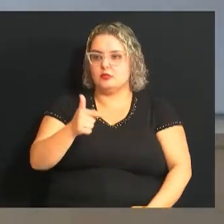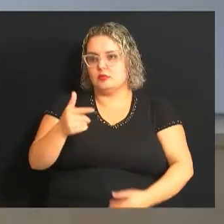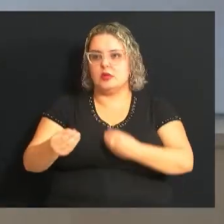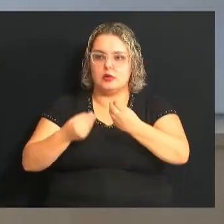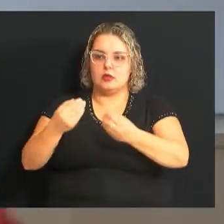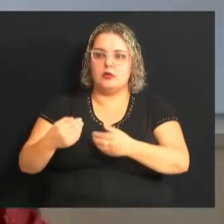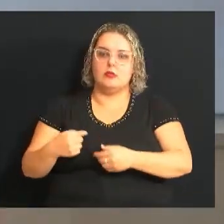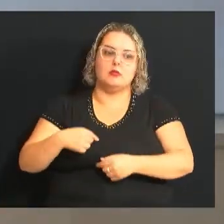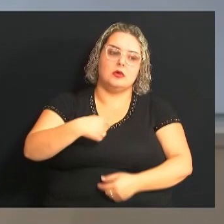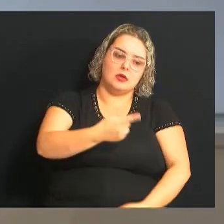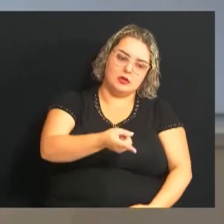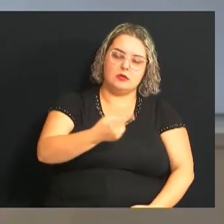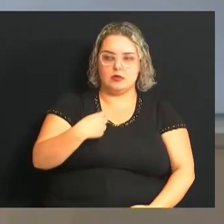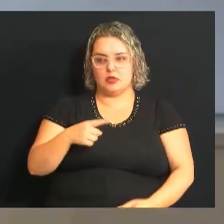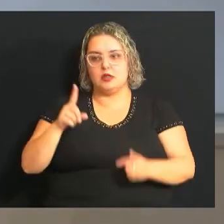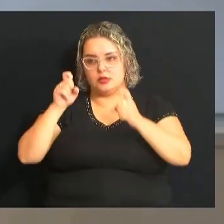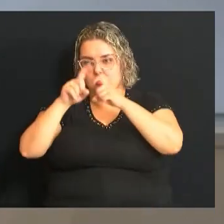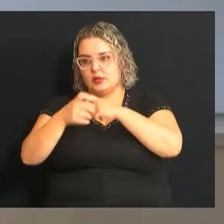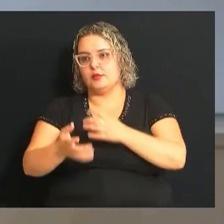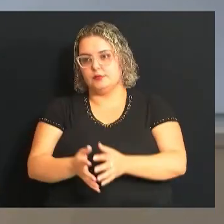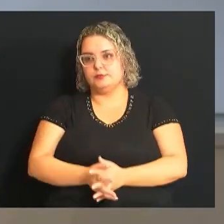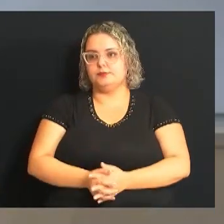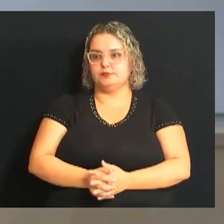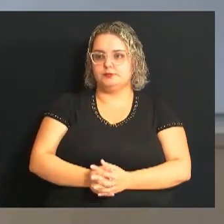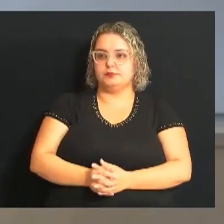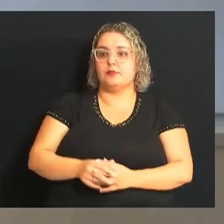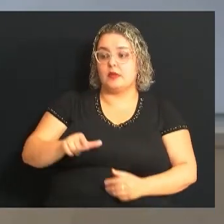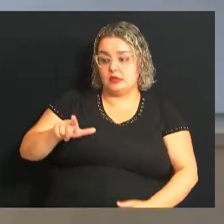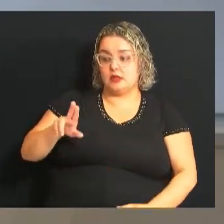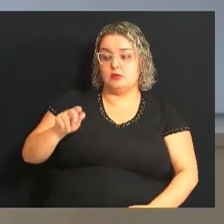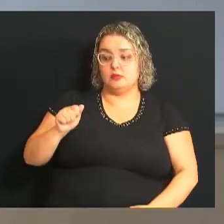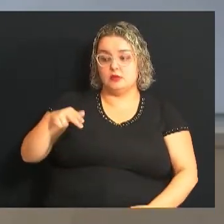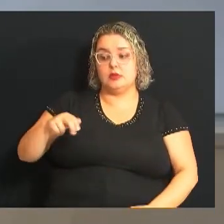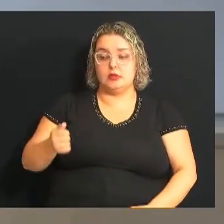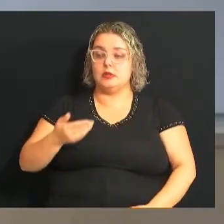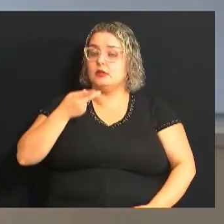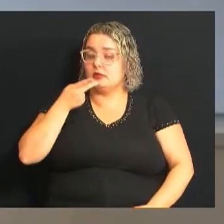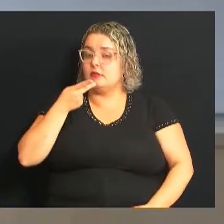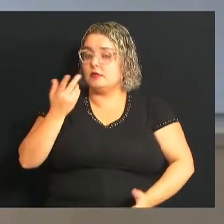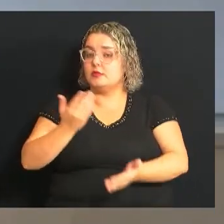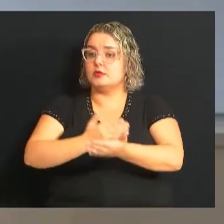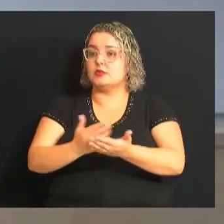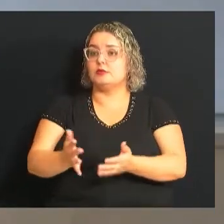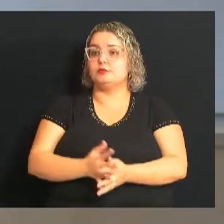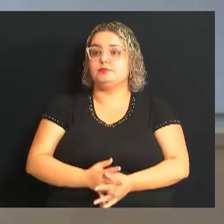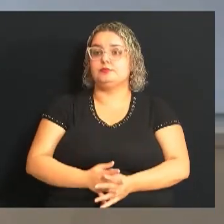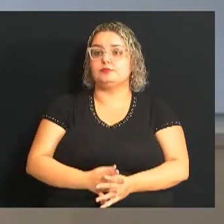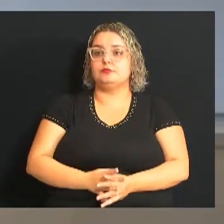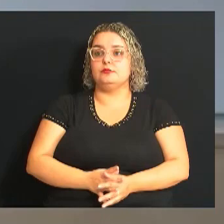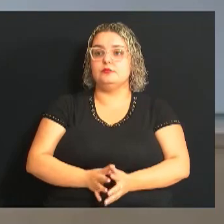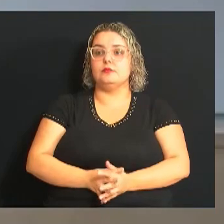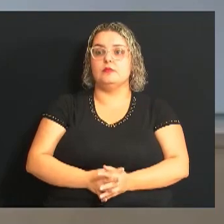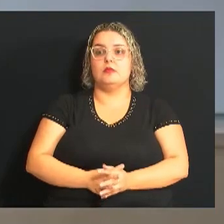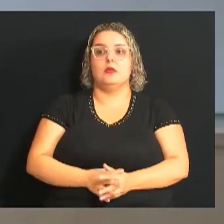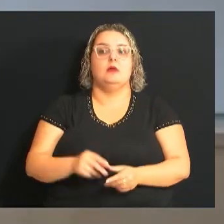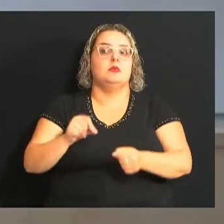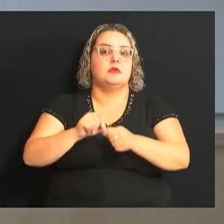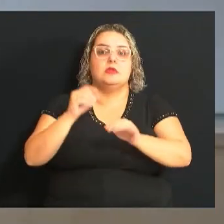filhos, isso é complicado, até no caso da Luana, que a gente comentou no começo, mas fazer encontros por